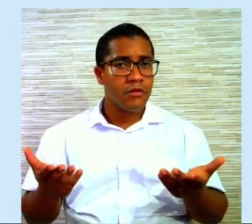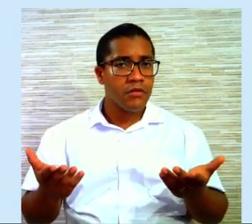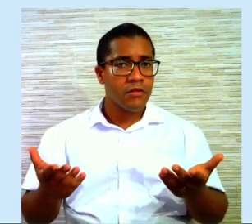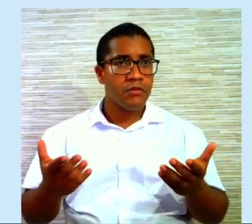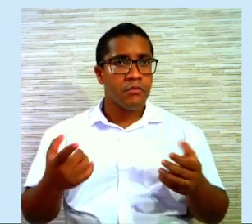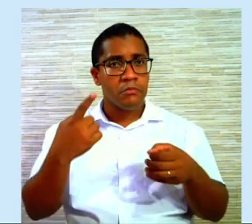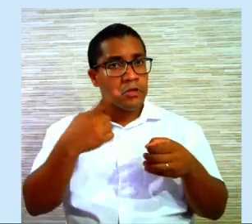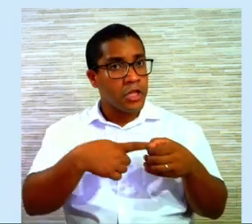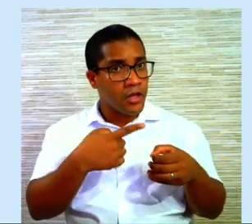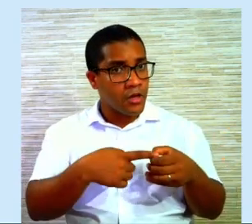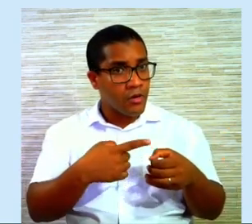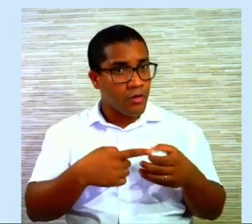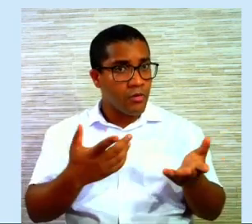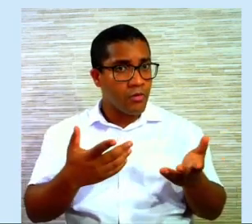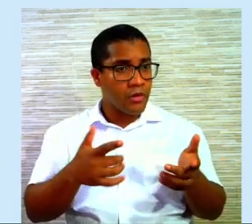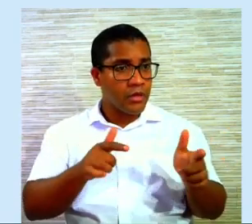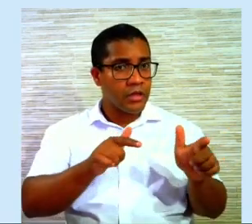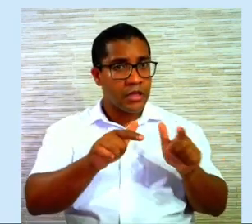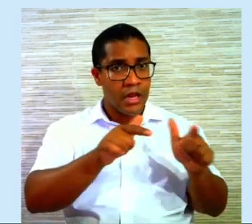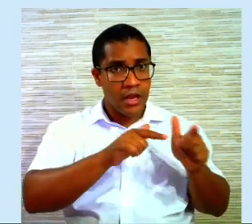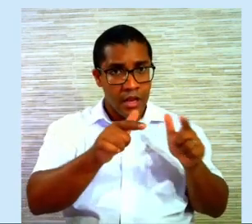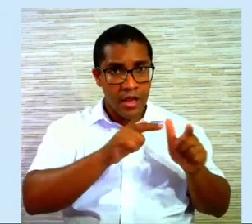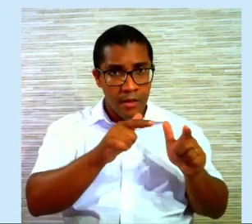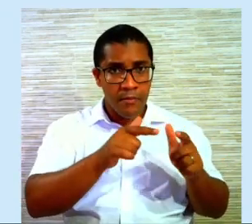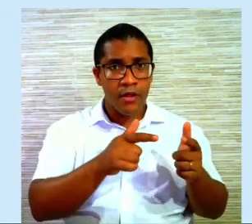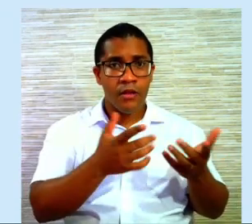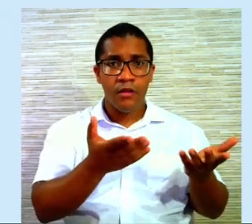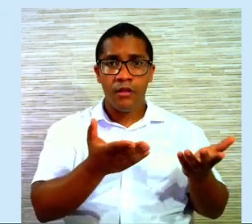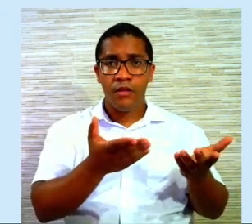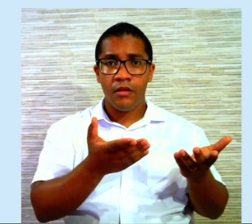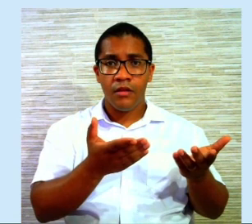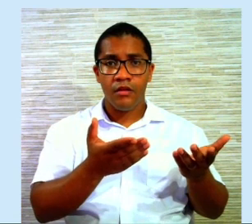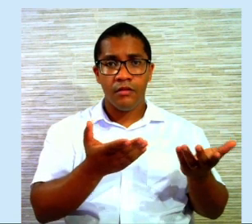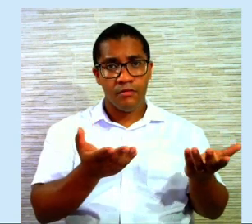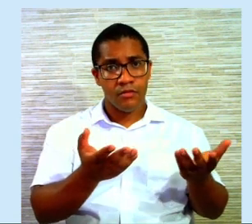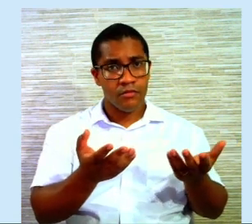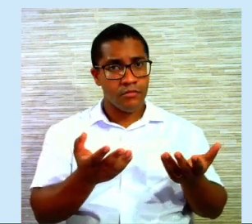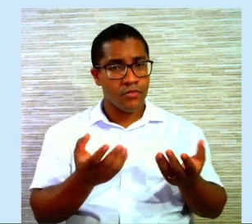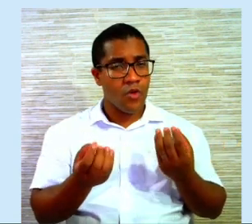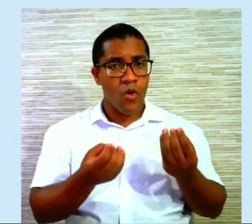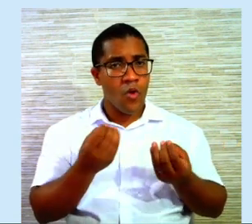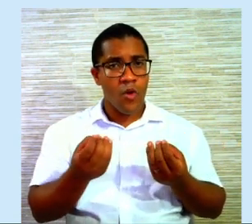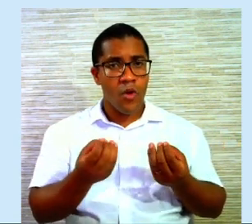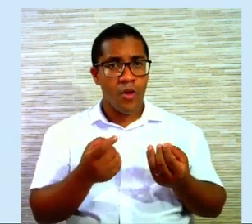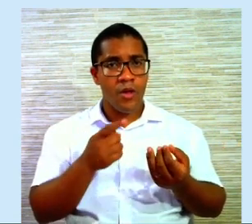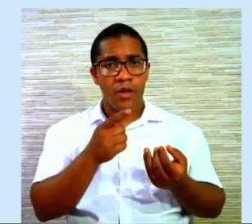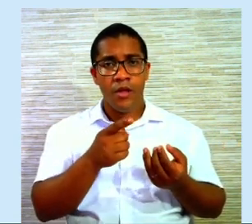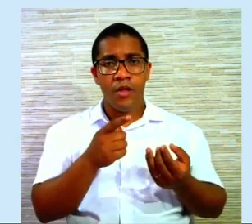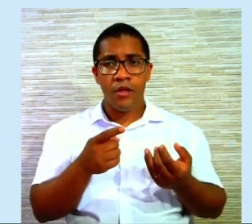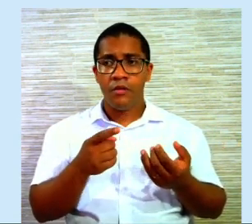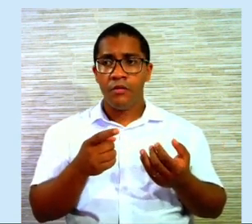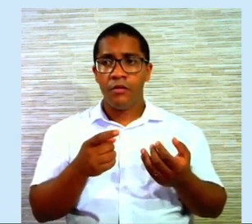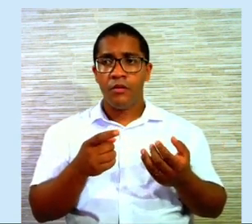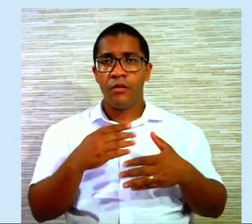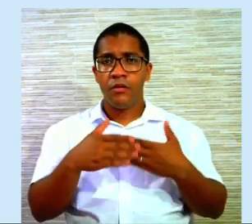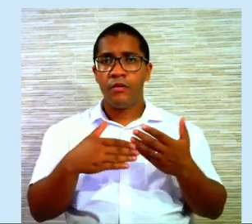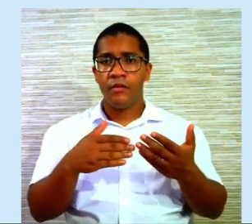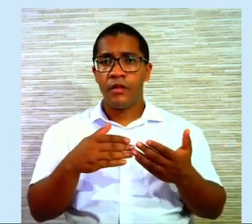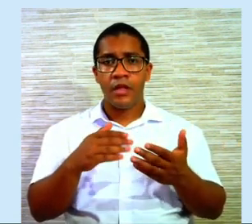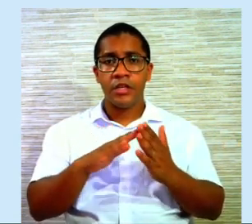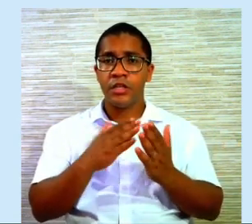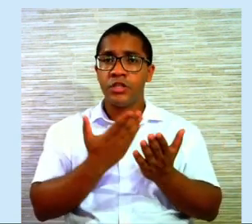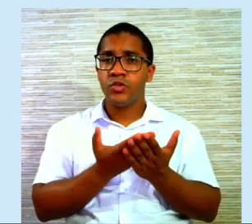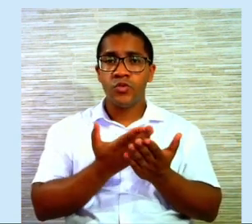Para as zonas rurais, trabalharem nas casas de famílias, irem para onde?